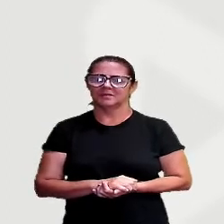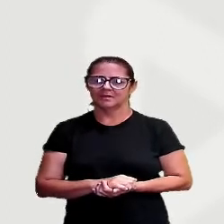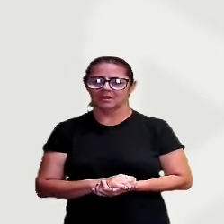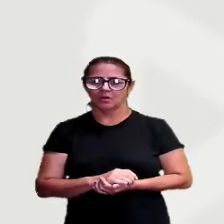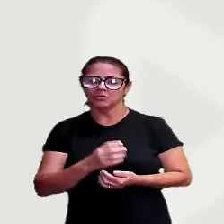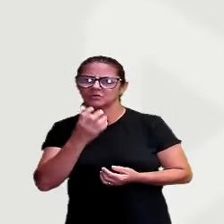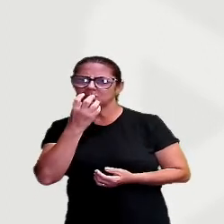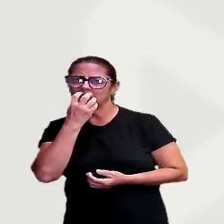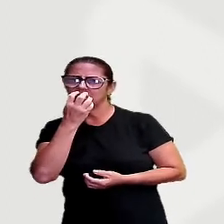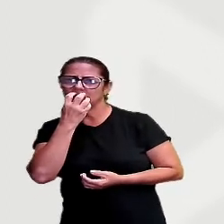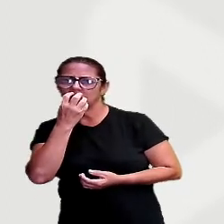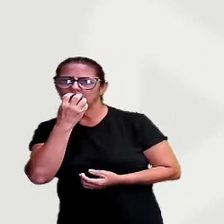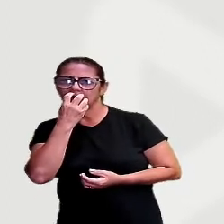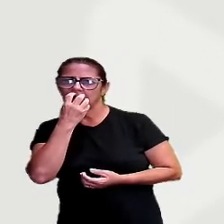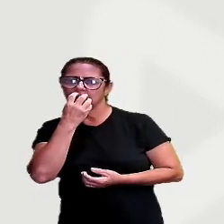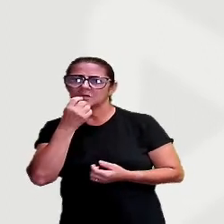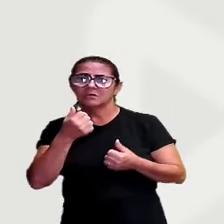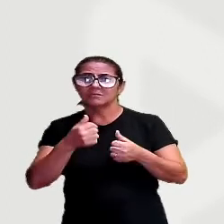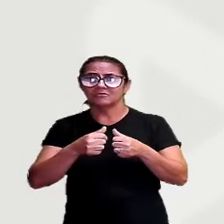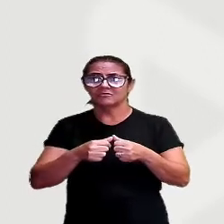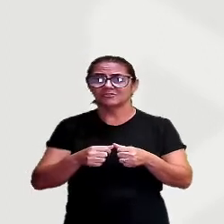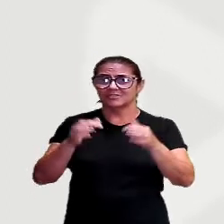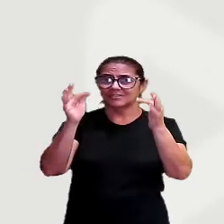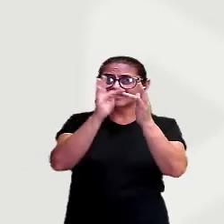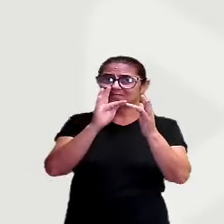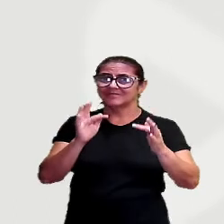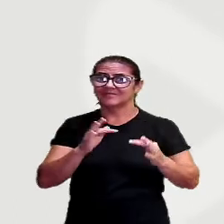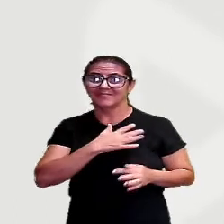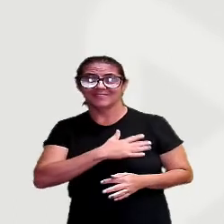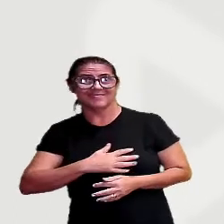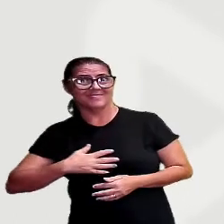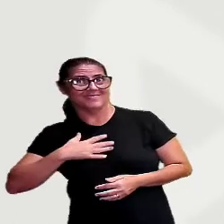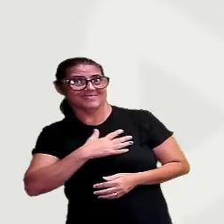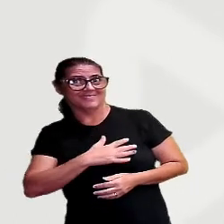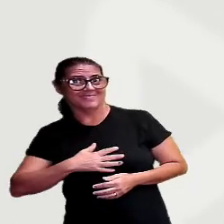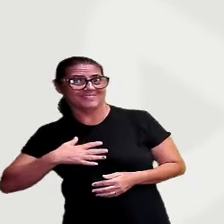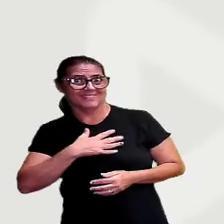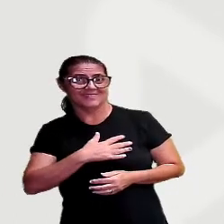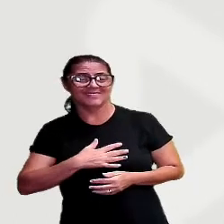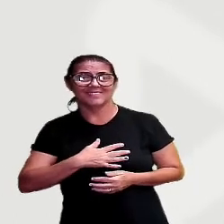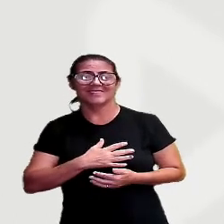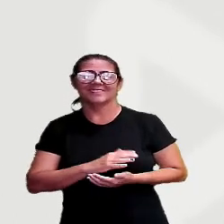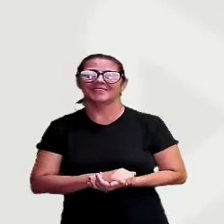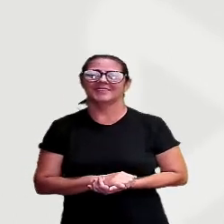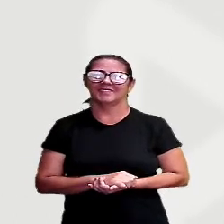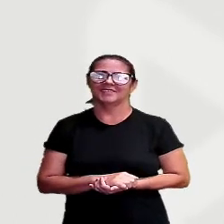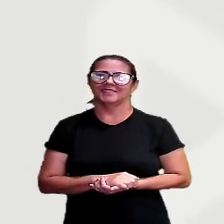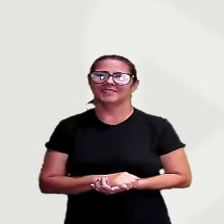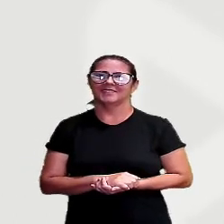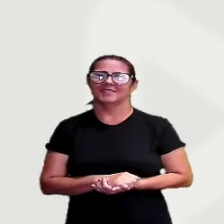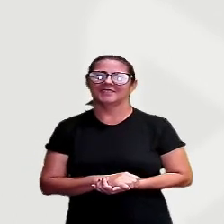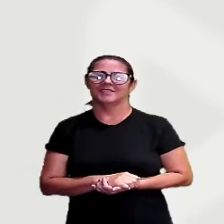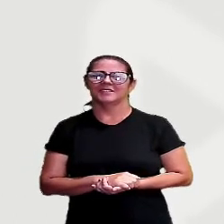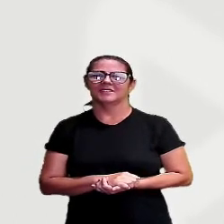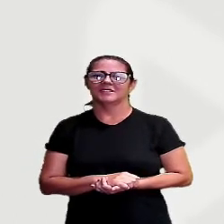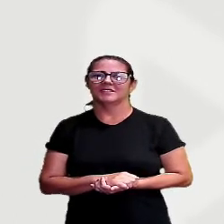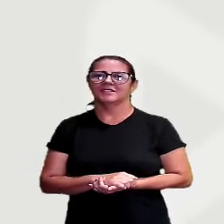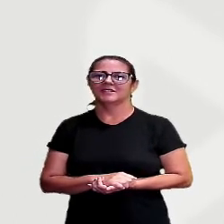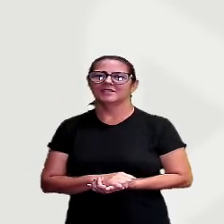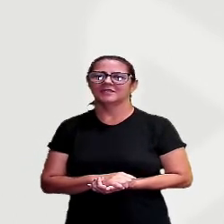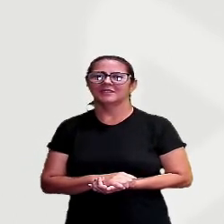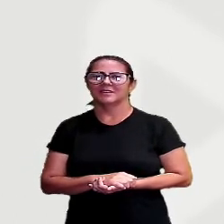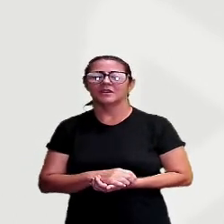dog. Ou seja, que o dog estava feliz. E o cat aí a palavra fat, que fat aí quer dizer